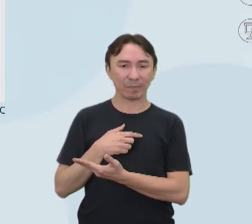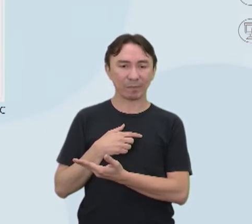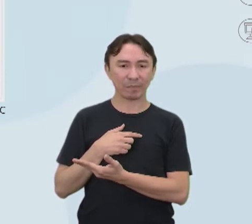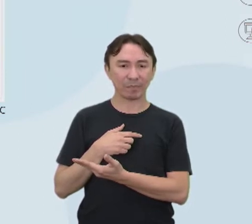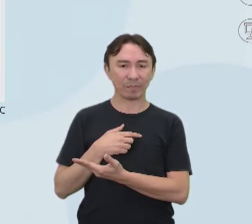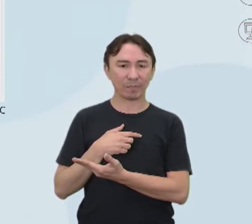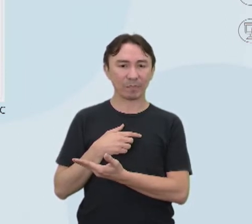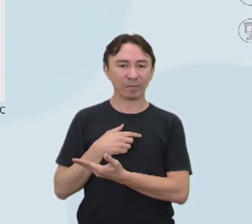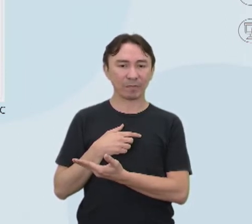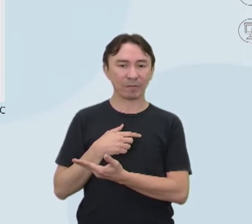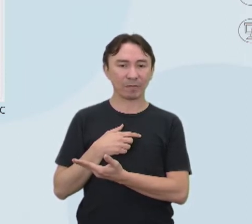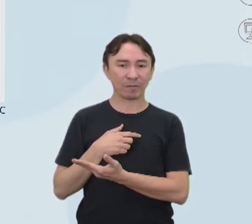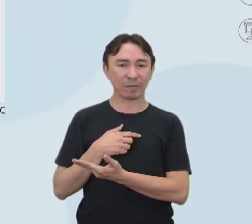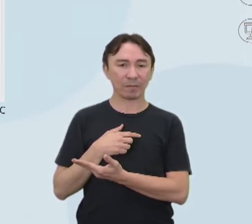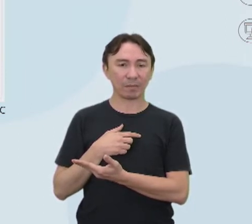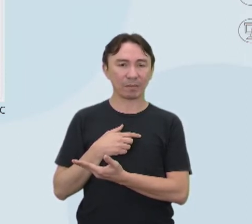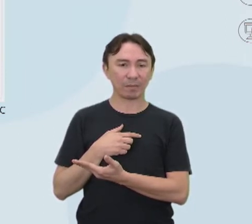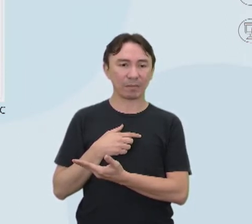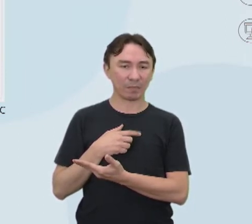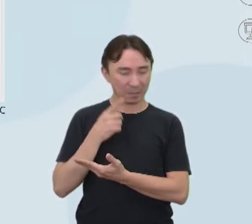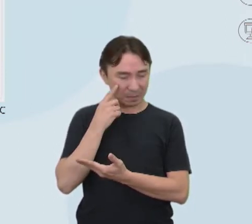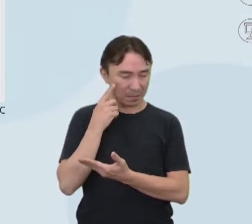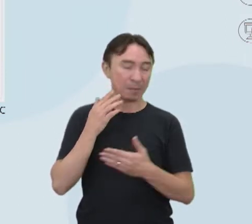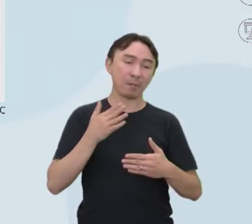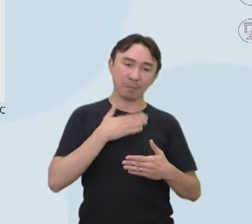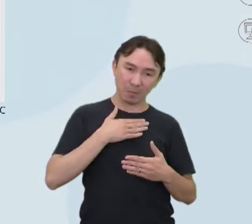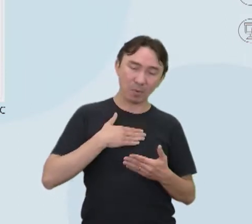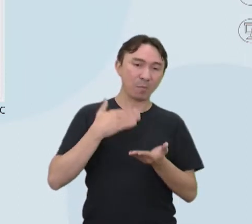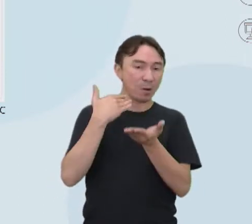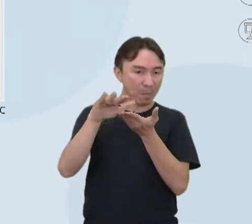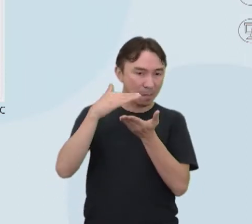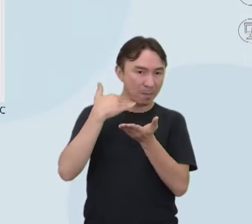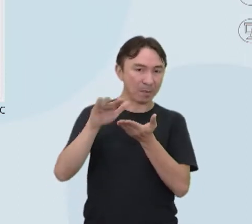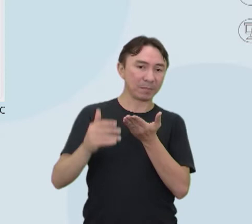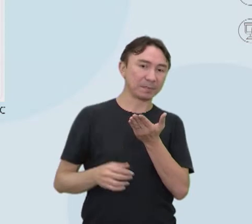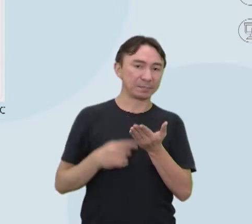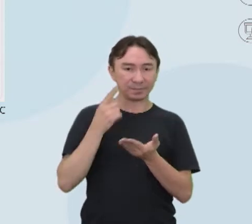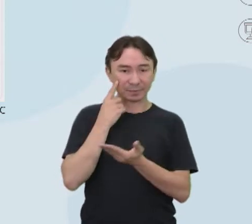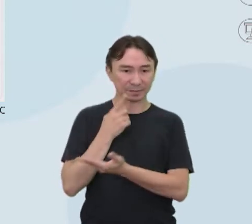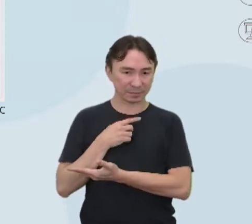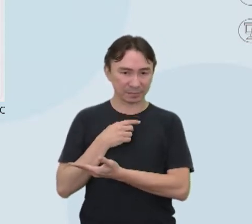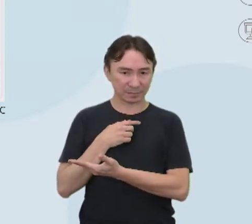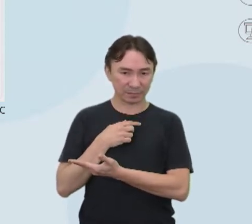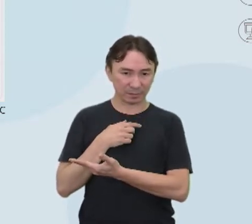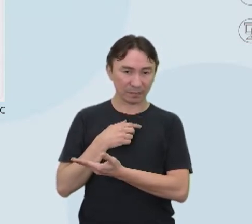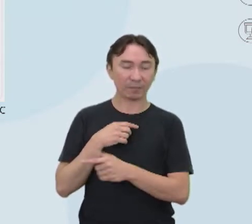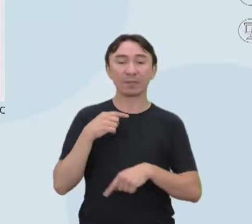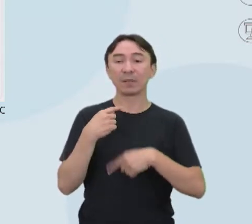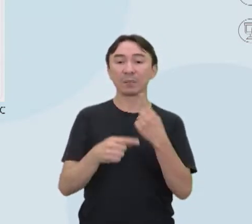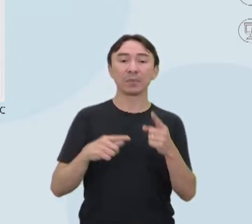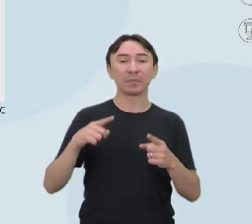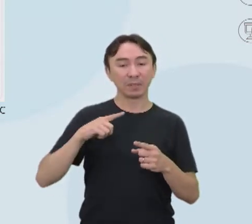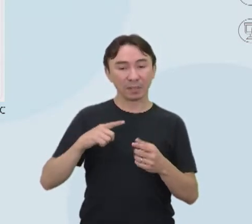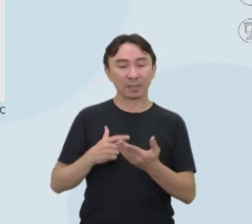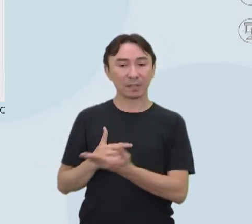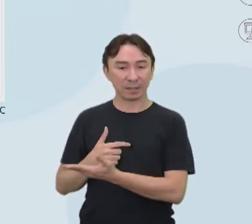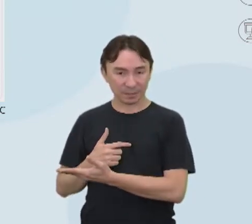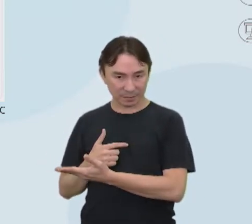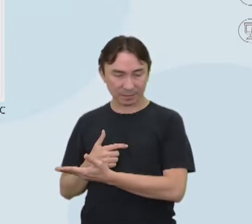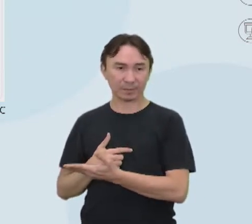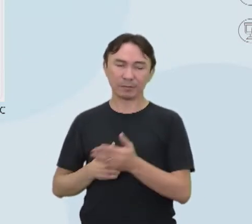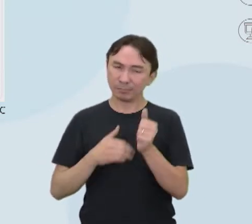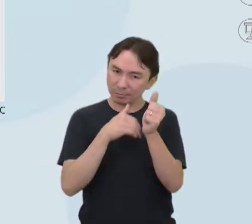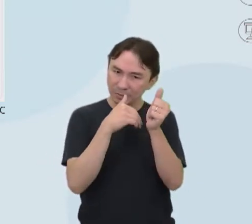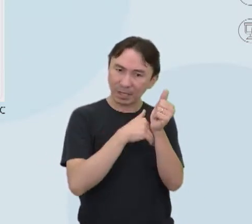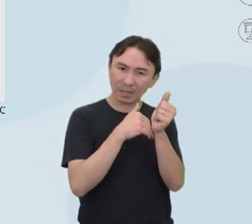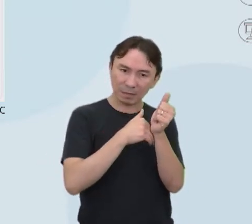Sim. Bonitinho. Falei, pode deixar, não tem problema. Coloquei o meu e-mail. Aí em seguida já apareceu a janelinha pra colocar a senha. Ok. Coloquei automaticamente a